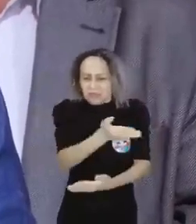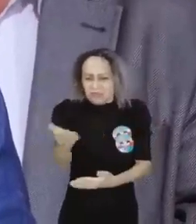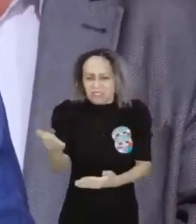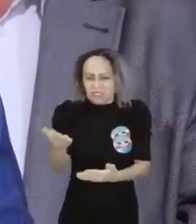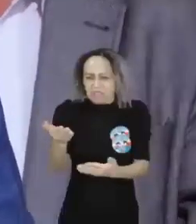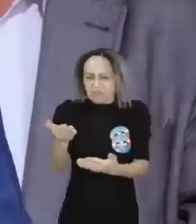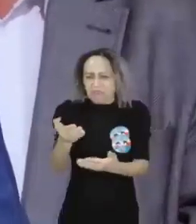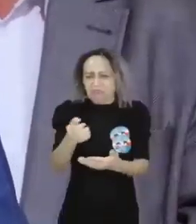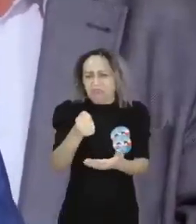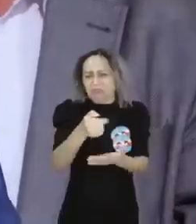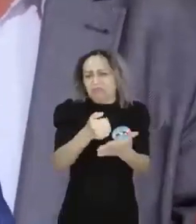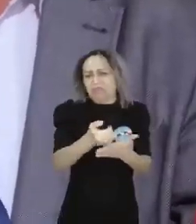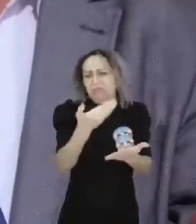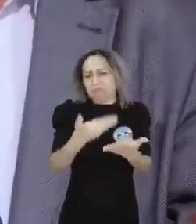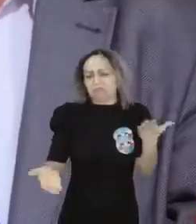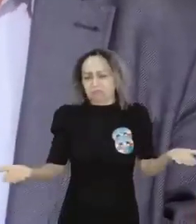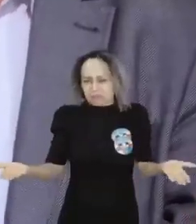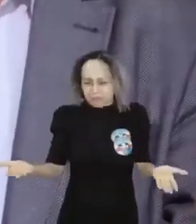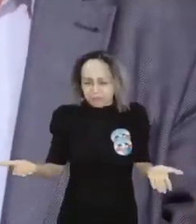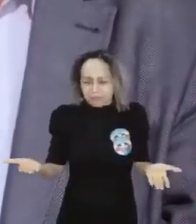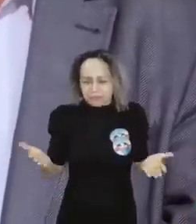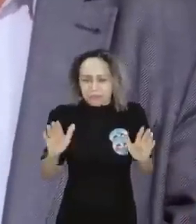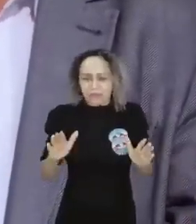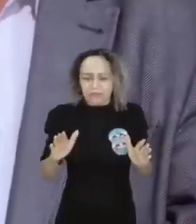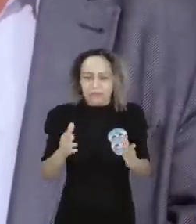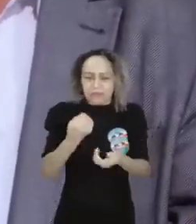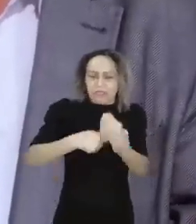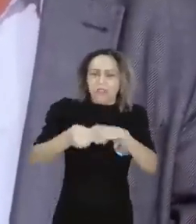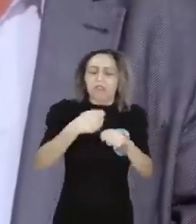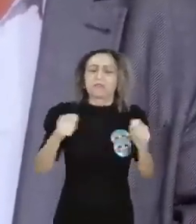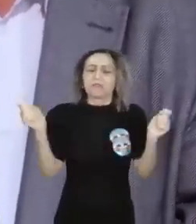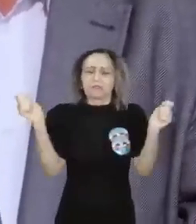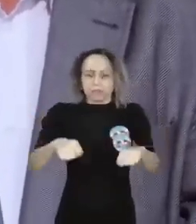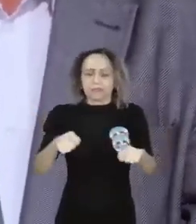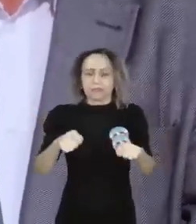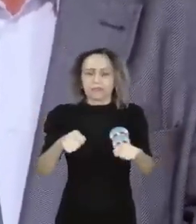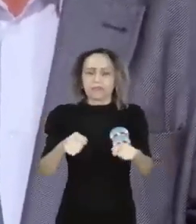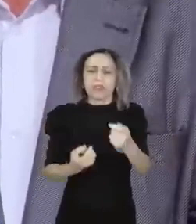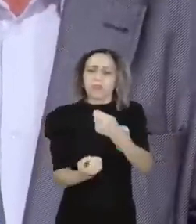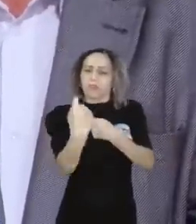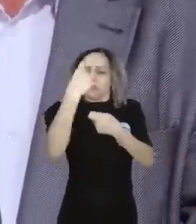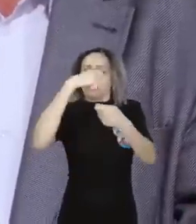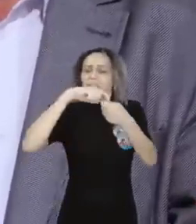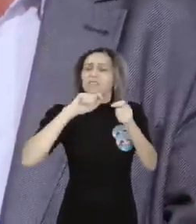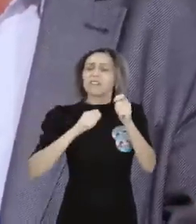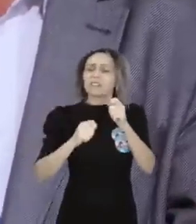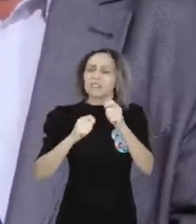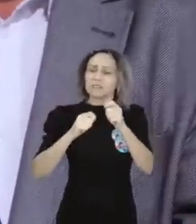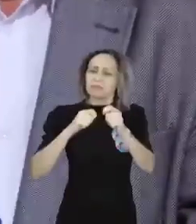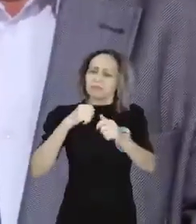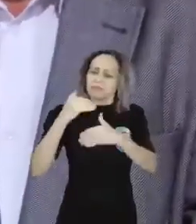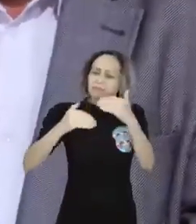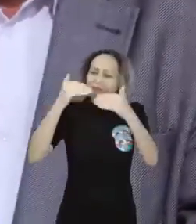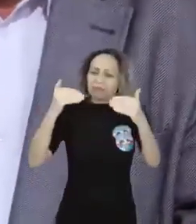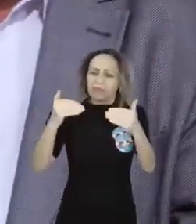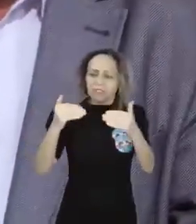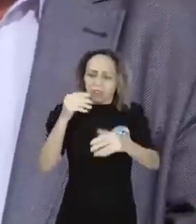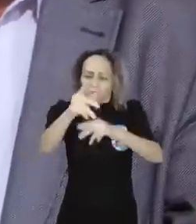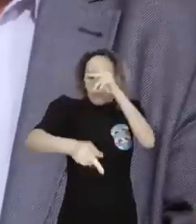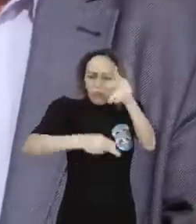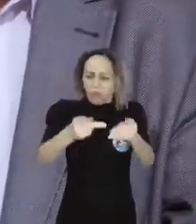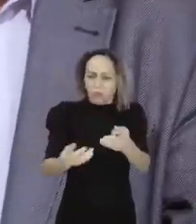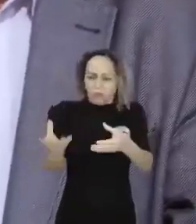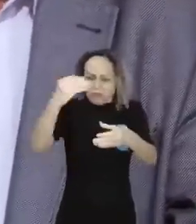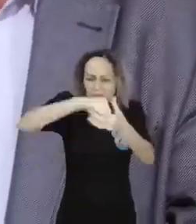compra. A roda da economia vai voltar a girar com os pobres fazendo parte do orçamento, com